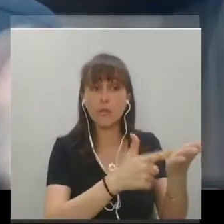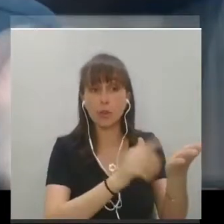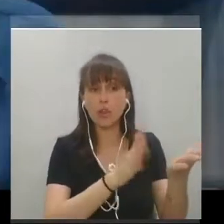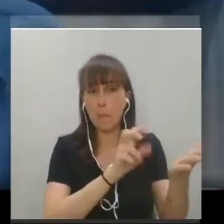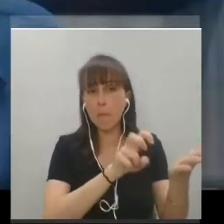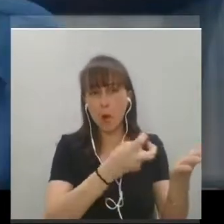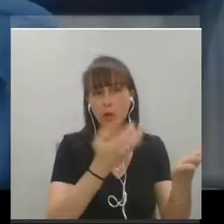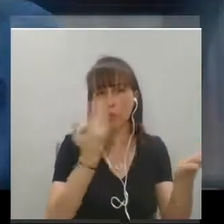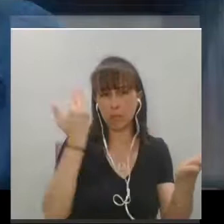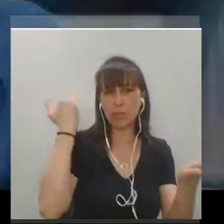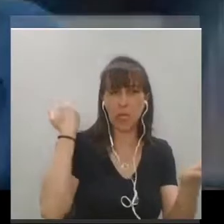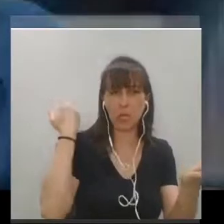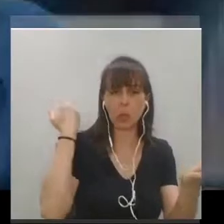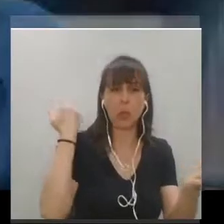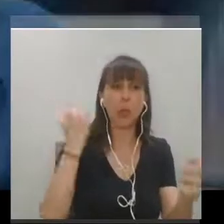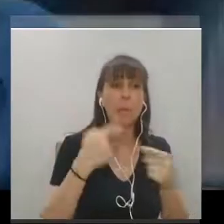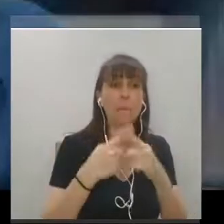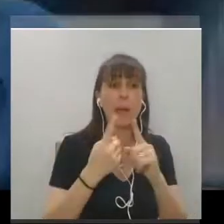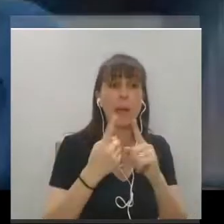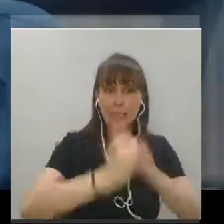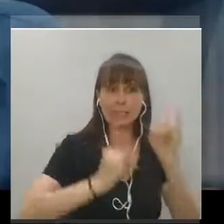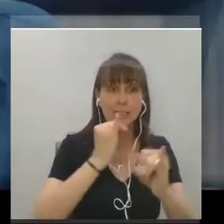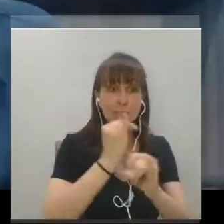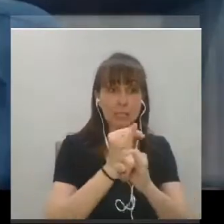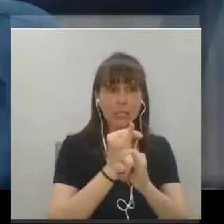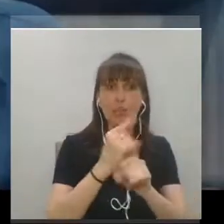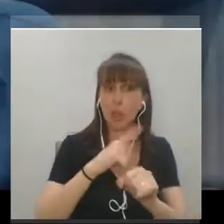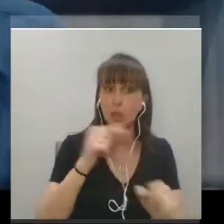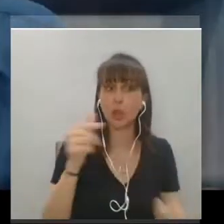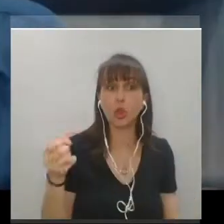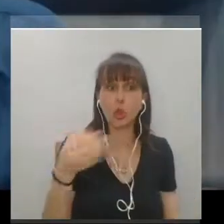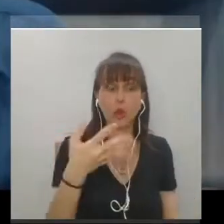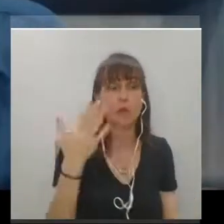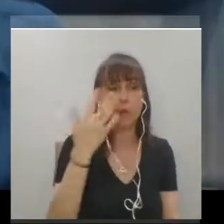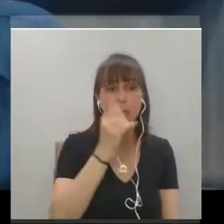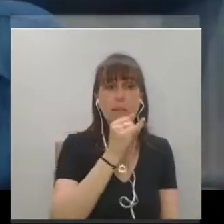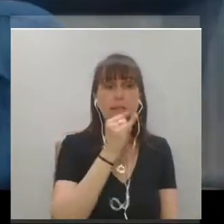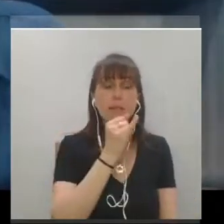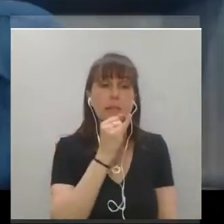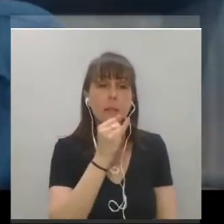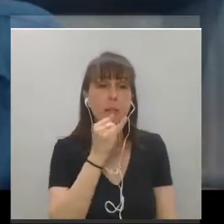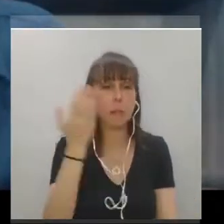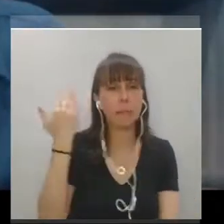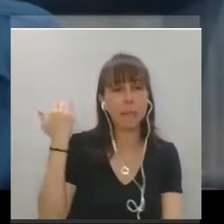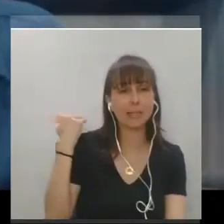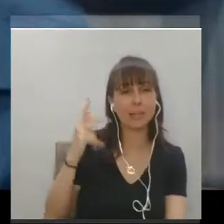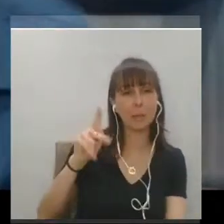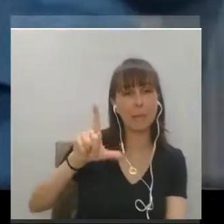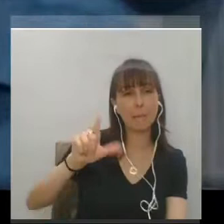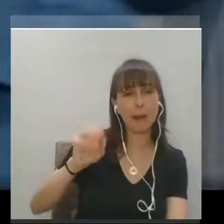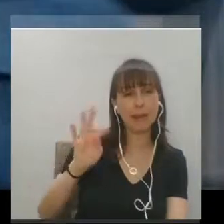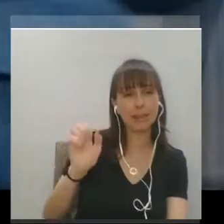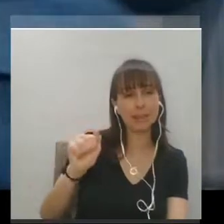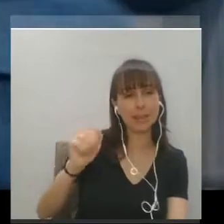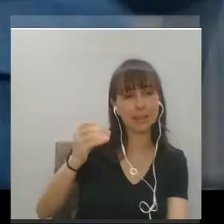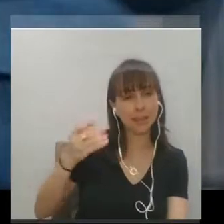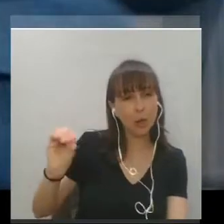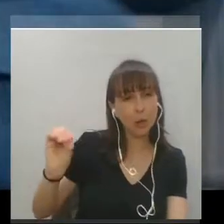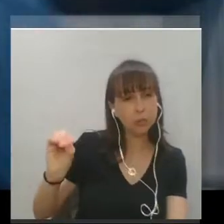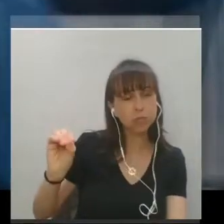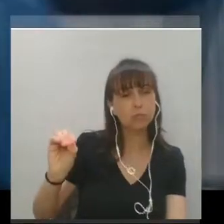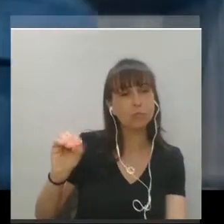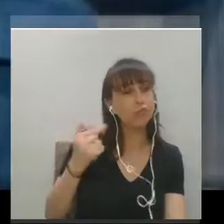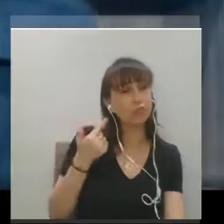porque a internet é uma coisa muito nova, né? Então, na época de Platão, não existia internet para que ele escrevesse suas obras filosóficas.